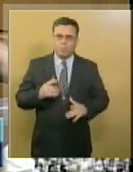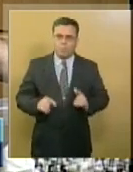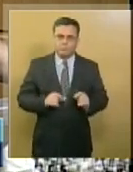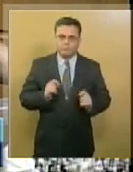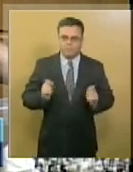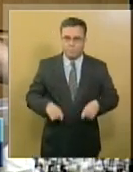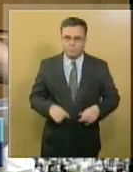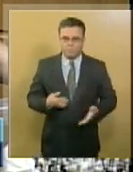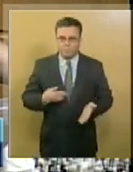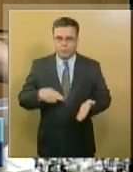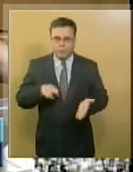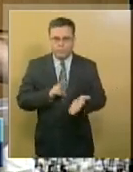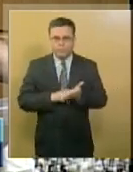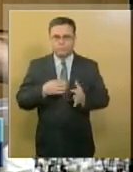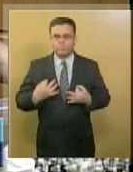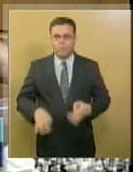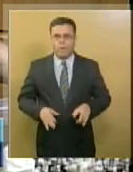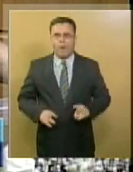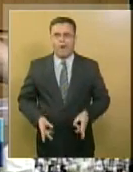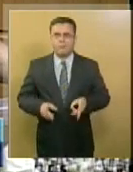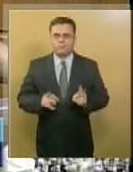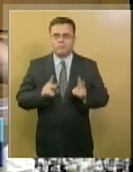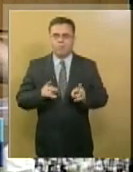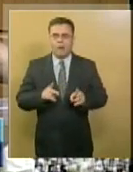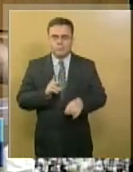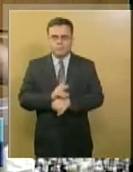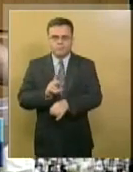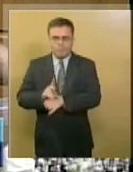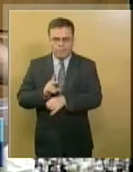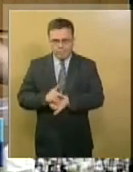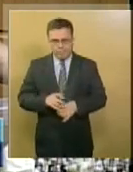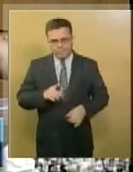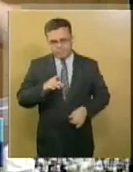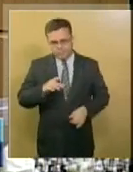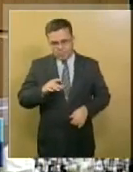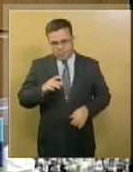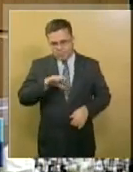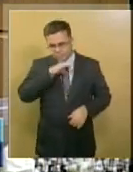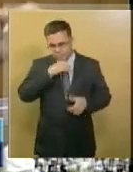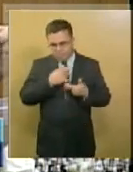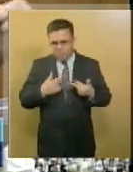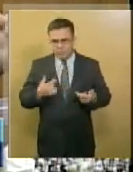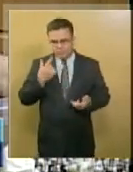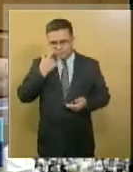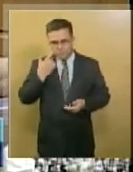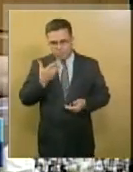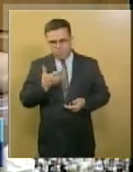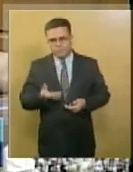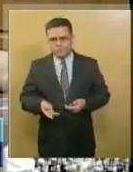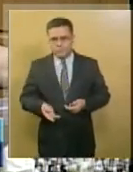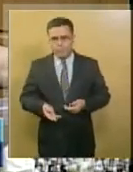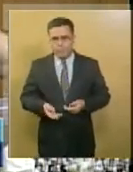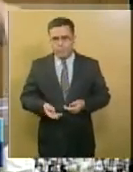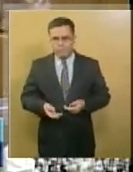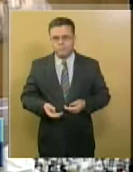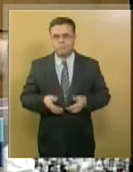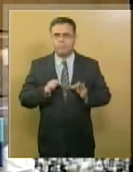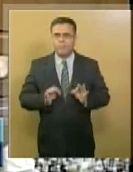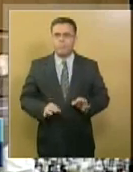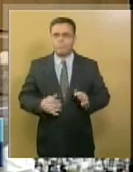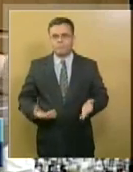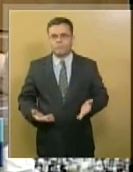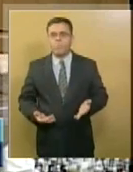podem firmar convênio e atender animais, não só com estes que eu citei. Olha aí o Hospital Veterinário da Pio X.